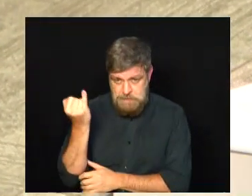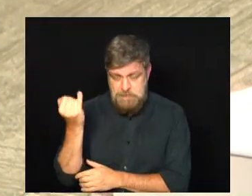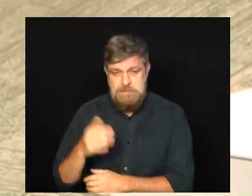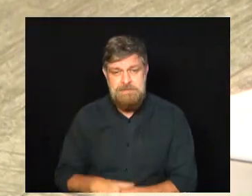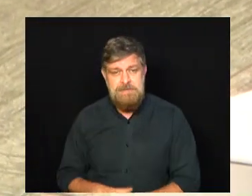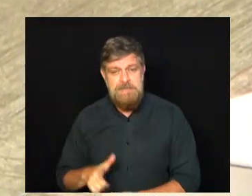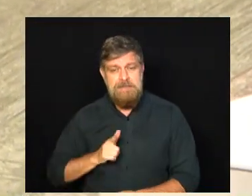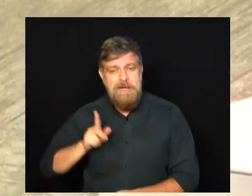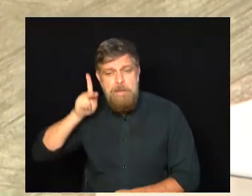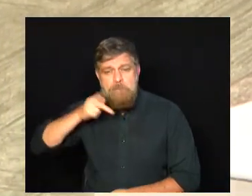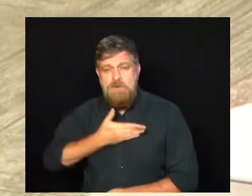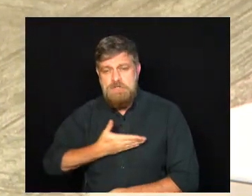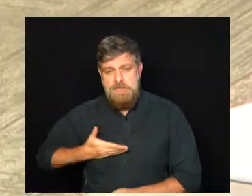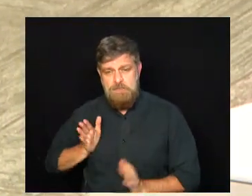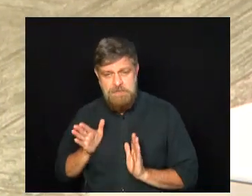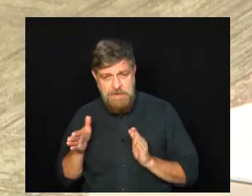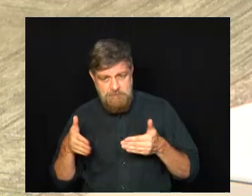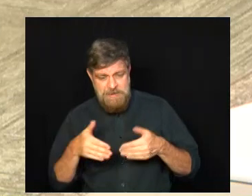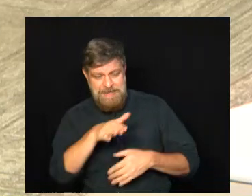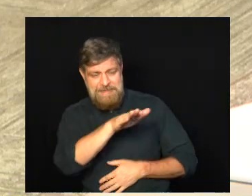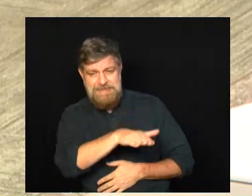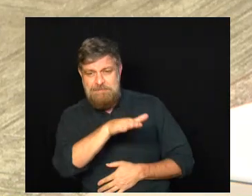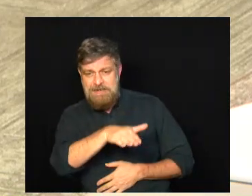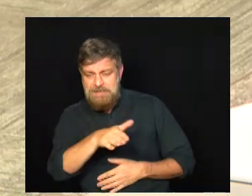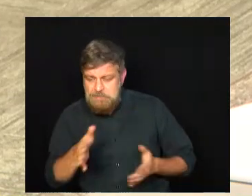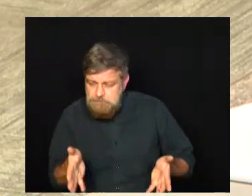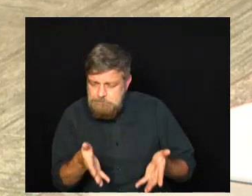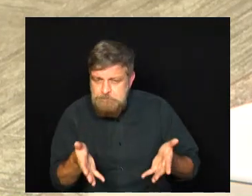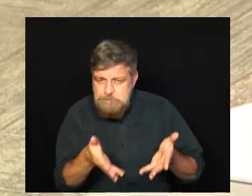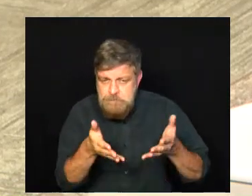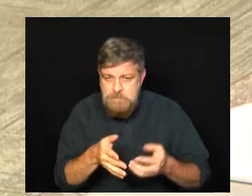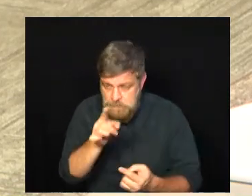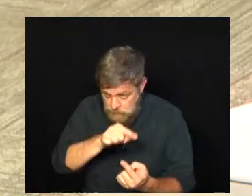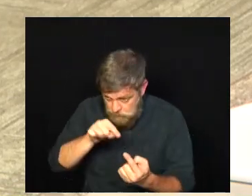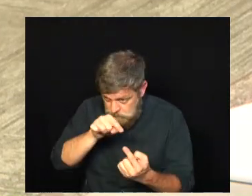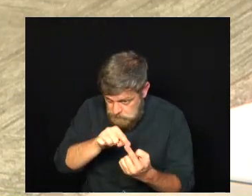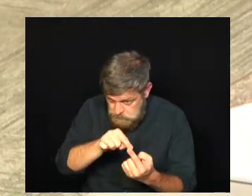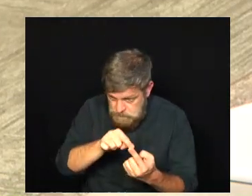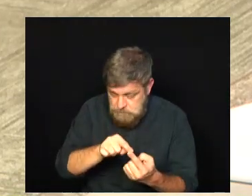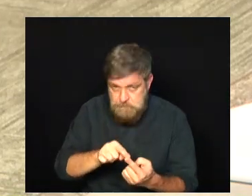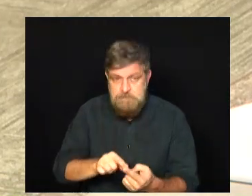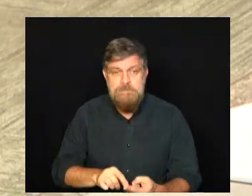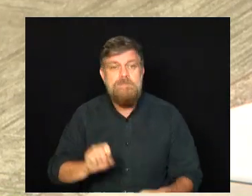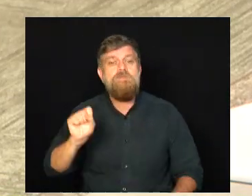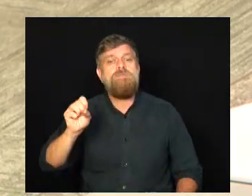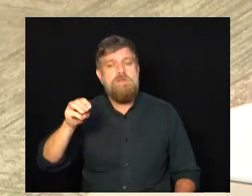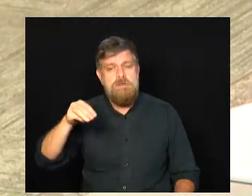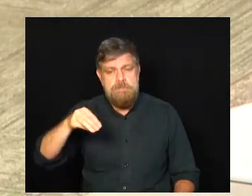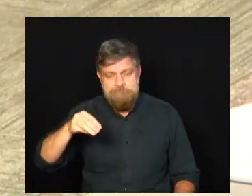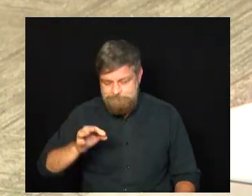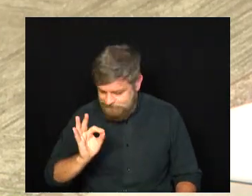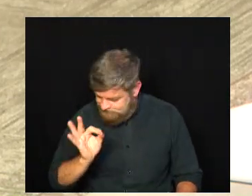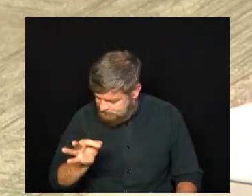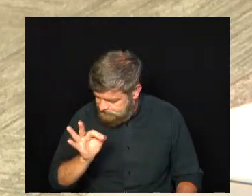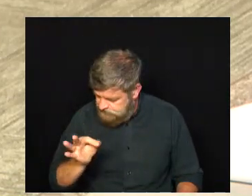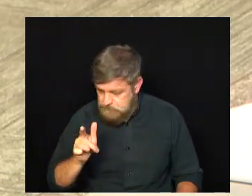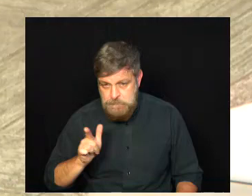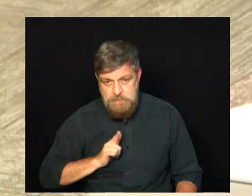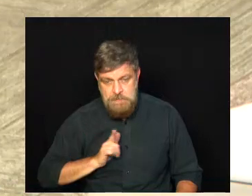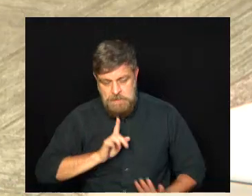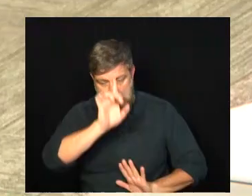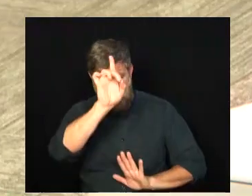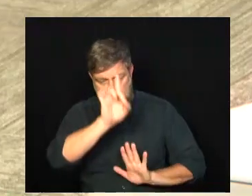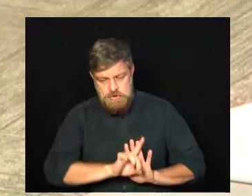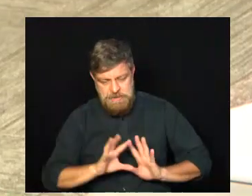criar políticas públicas também para as crianças. Esse é o seu foco? Sim, com certeza, né? Garante todos os